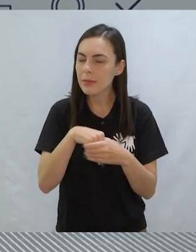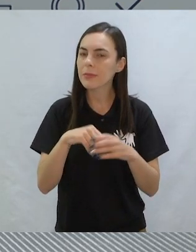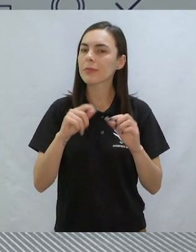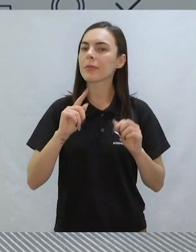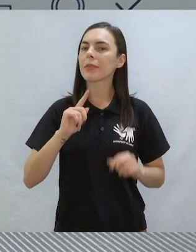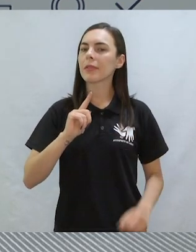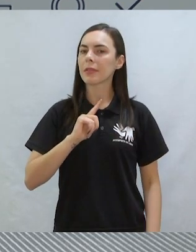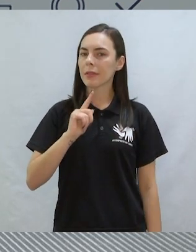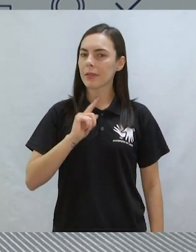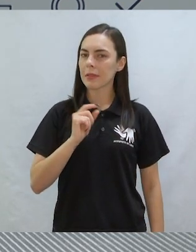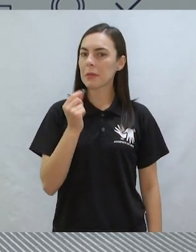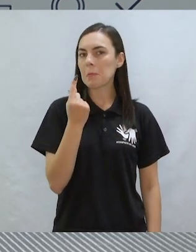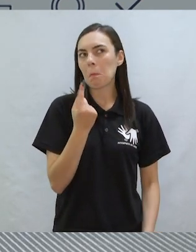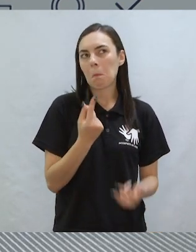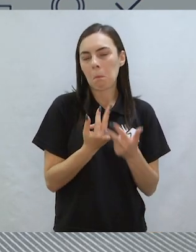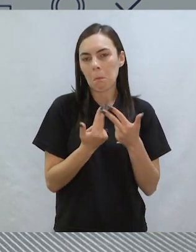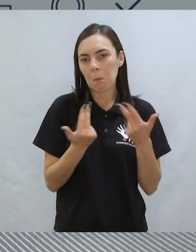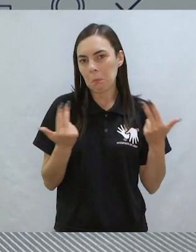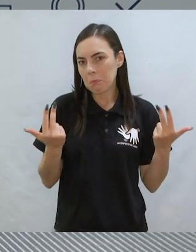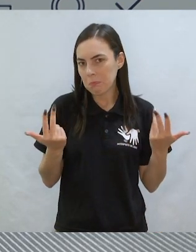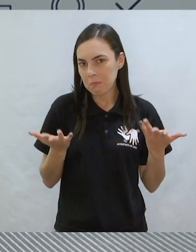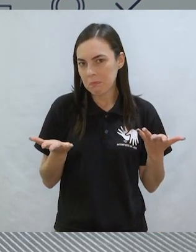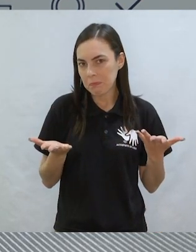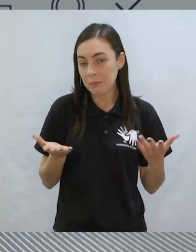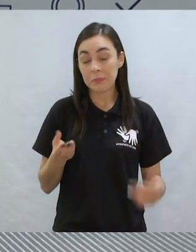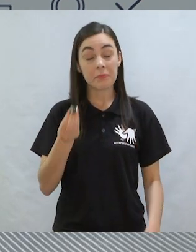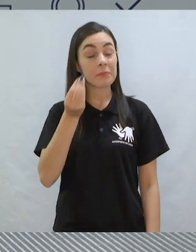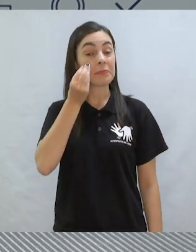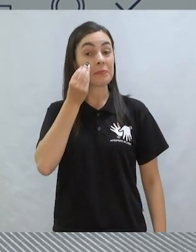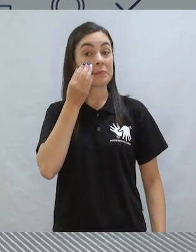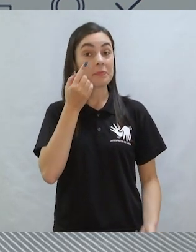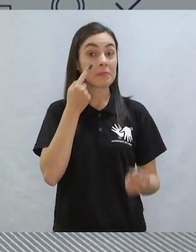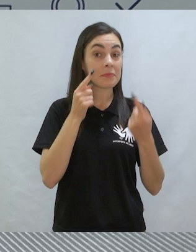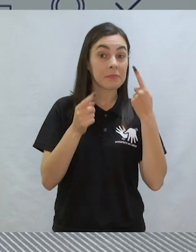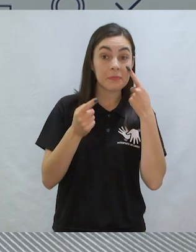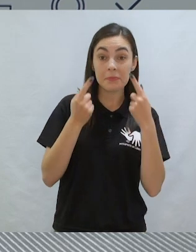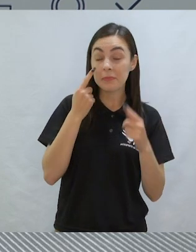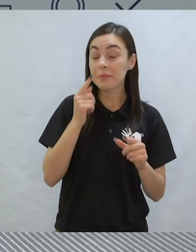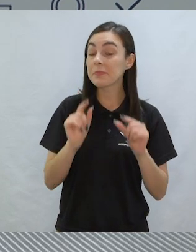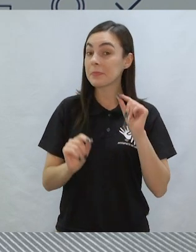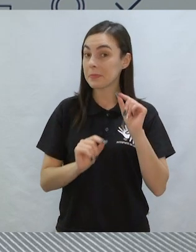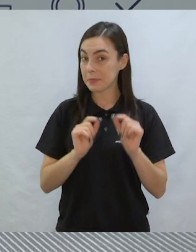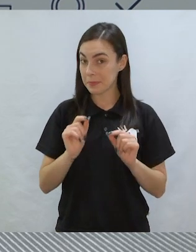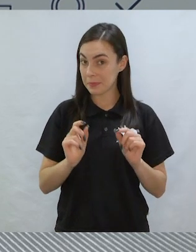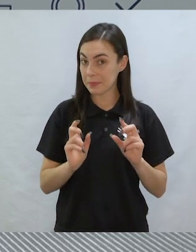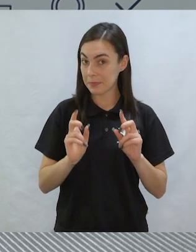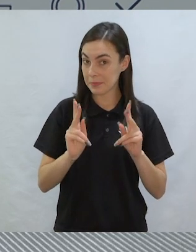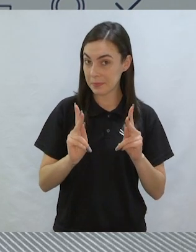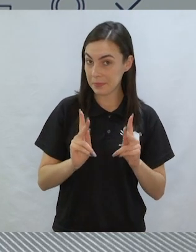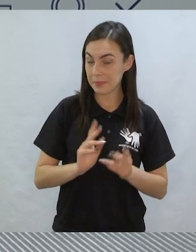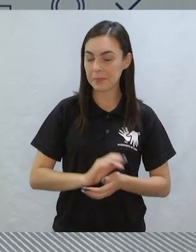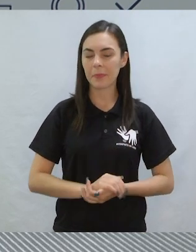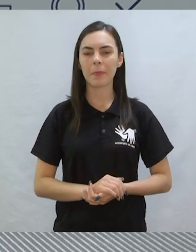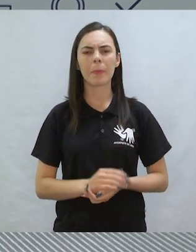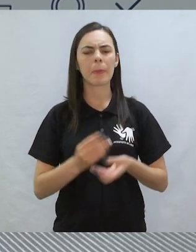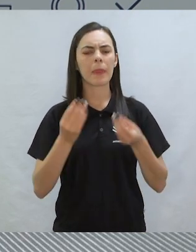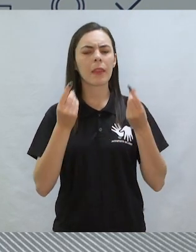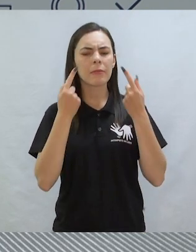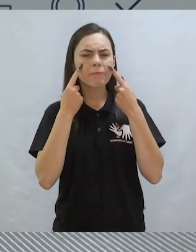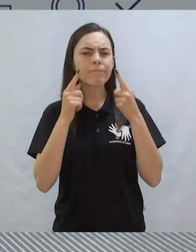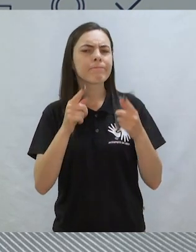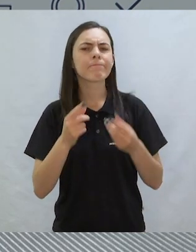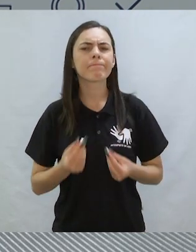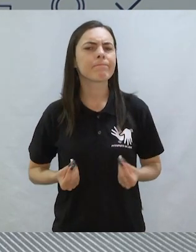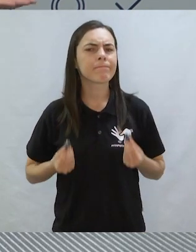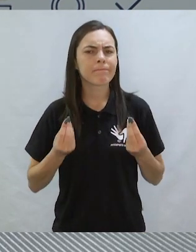desta caixa tem alguma coisa. E nós temos que tentar descobrir juntos, ok? Como que